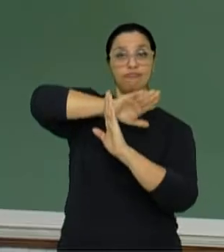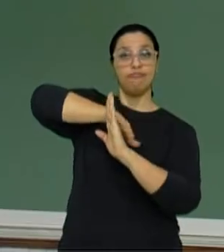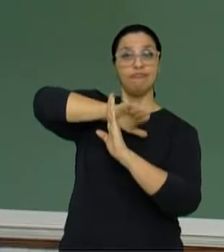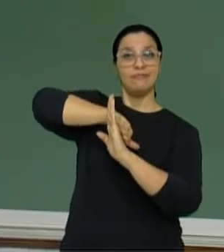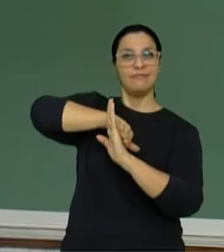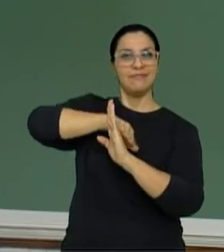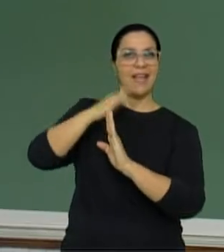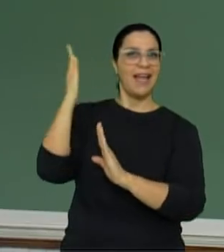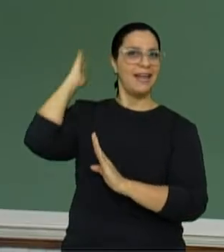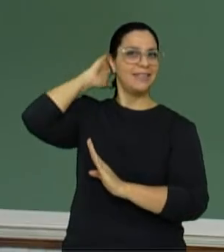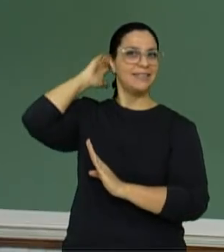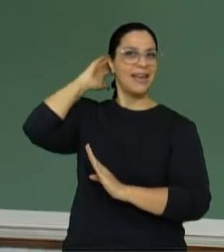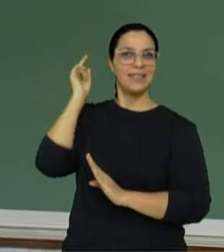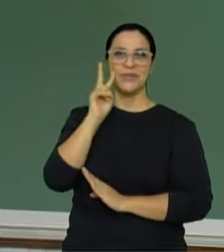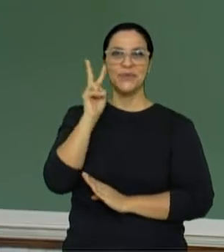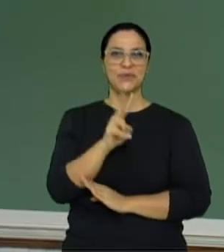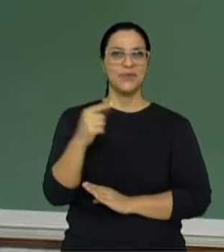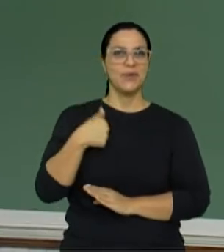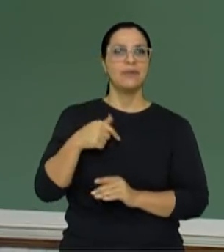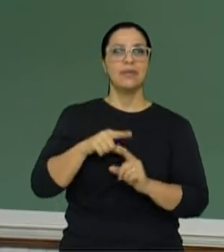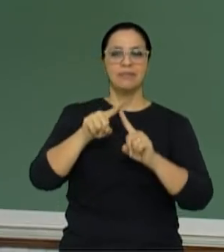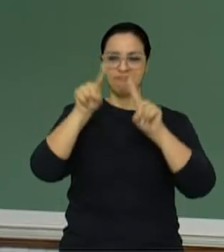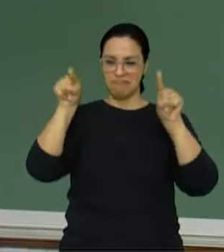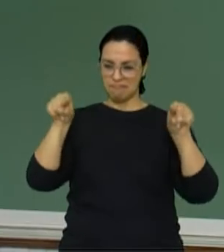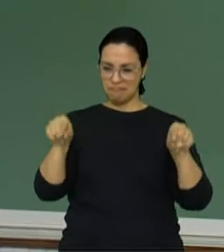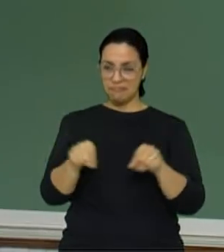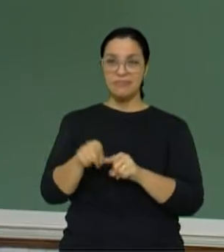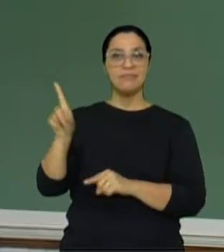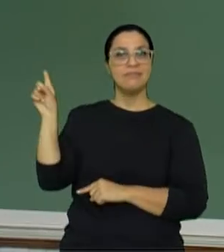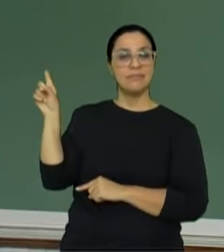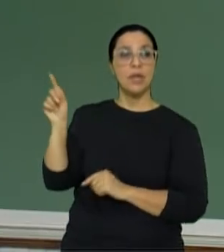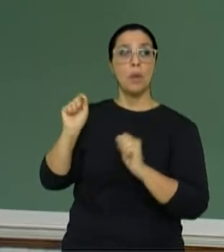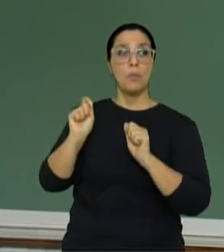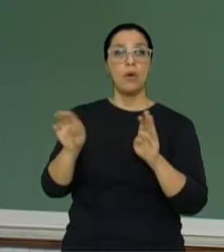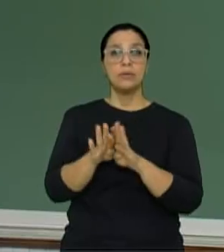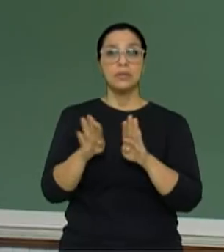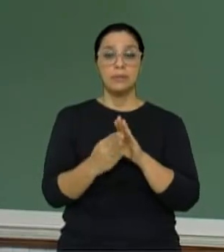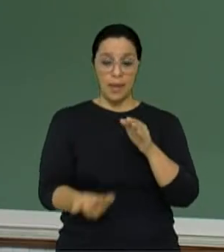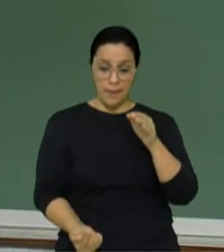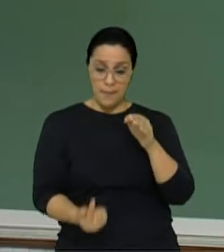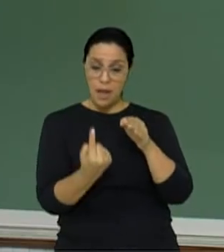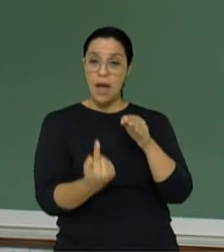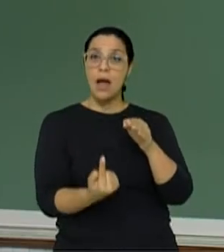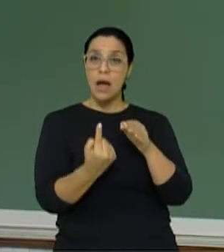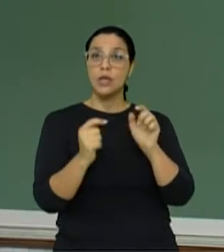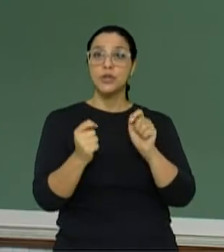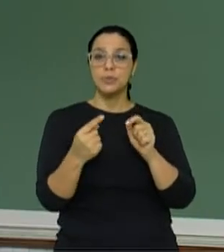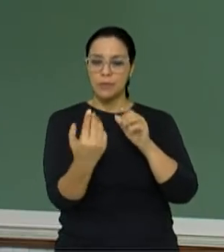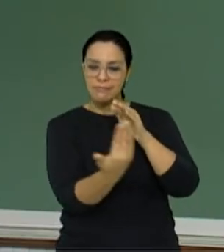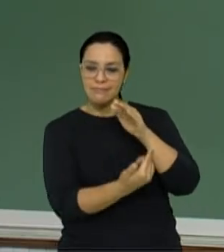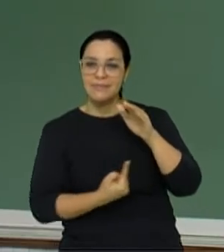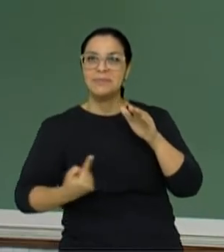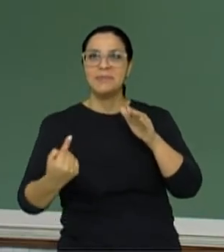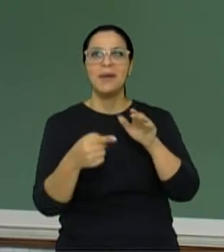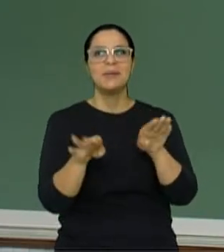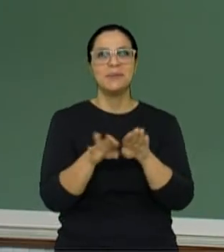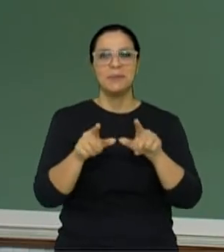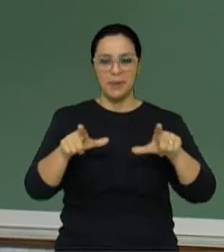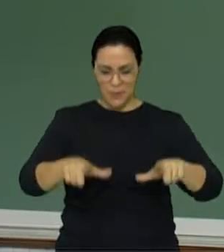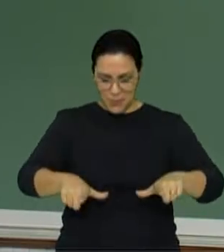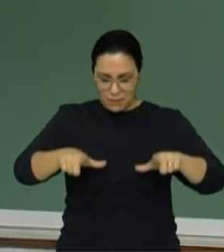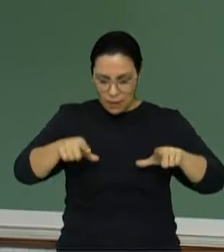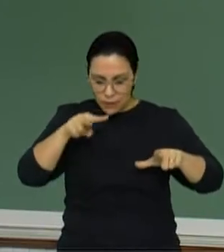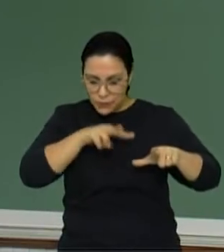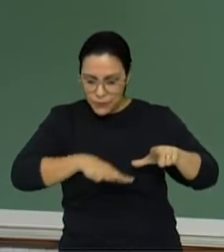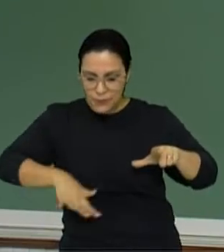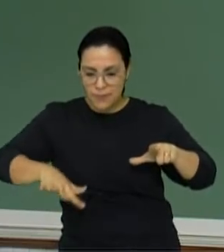que que você imagina que seja lá atrás? Exatamente um retângulo. Mas também pode ser uma vista que vem de baixo, não é isso? A inferior, a